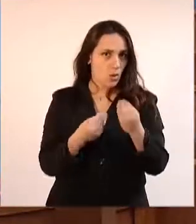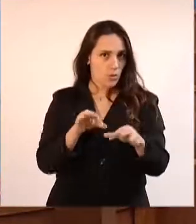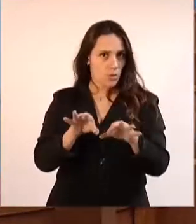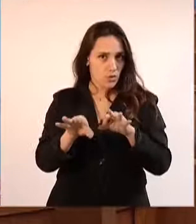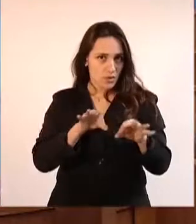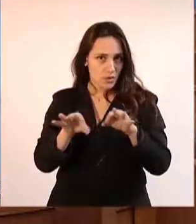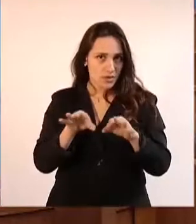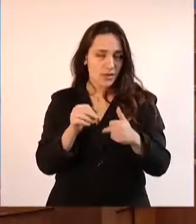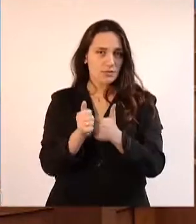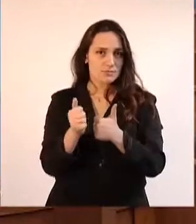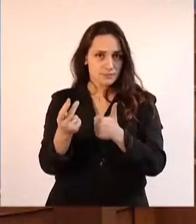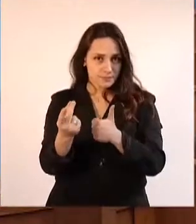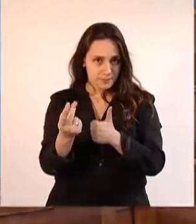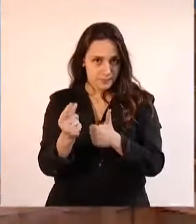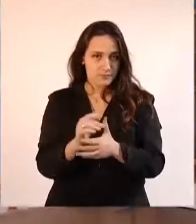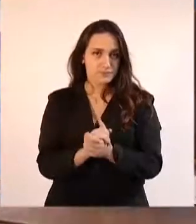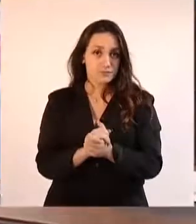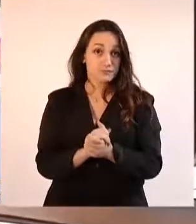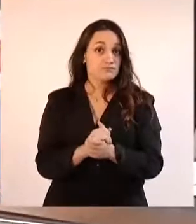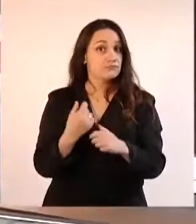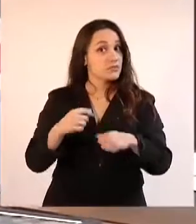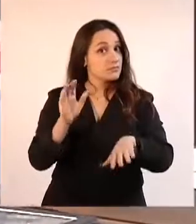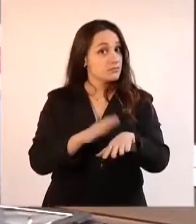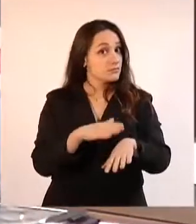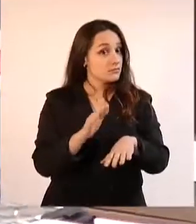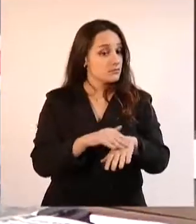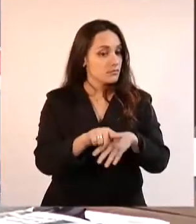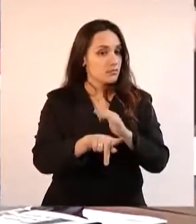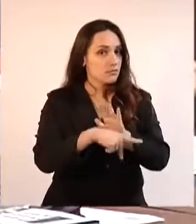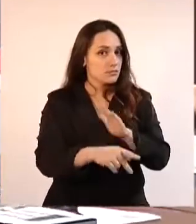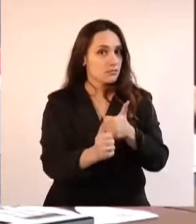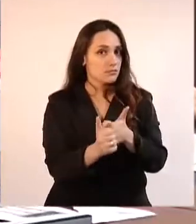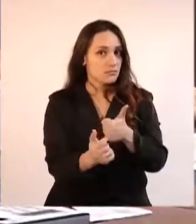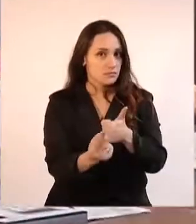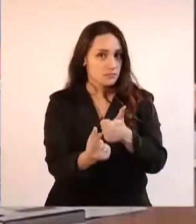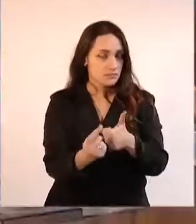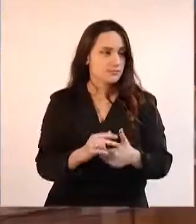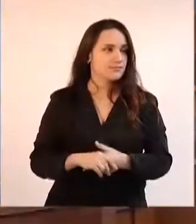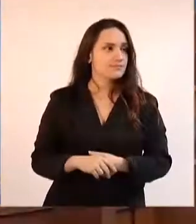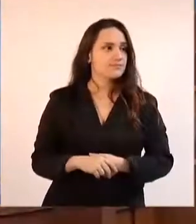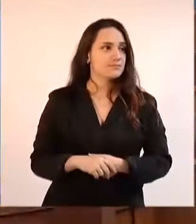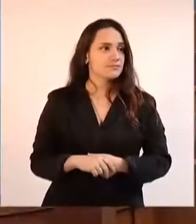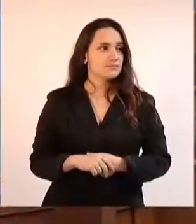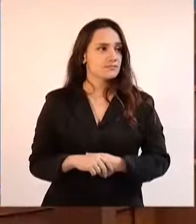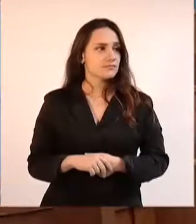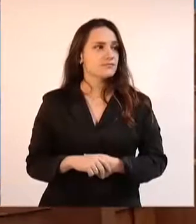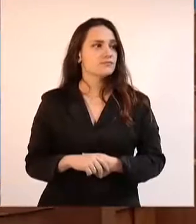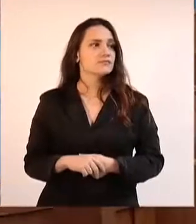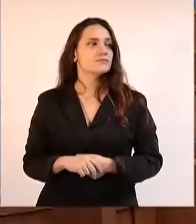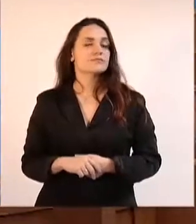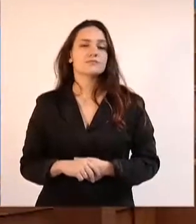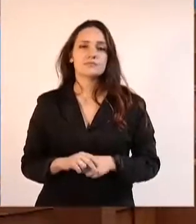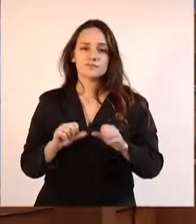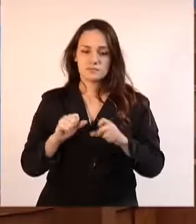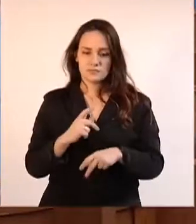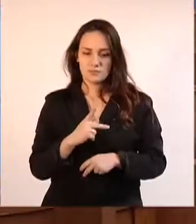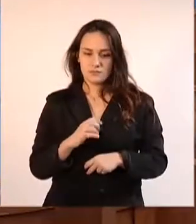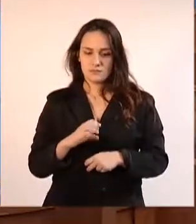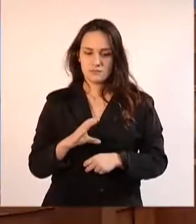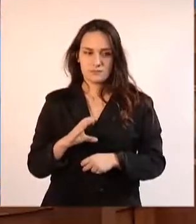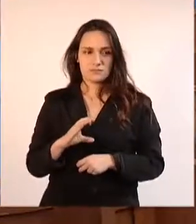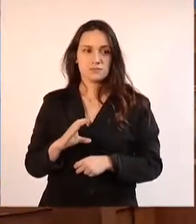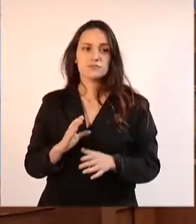funcionamento do Tribunal de Contas tem que partir dele. A PEC que foi aprovada por esta Casa no